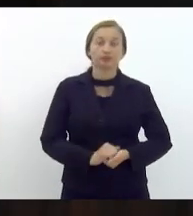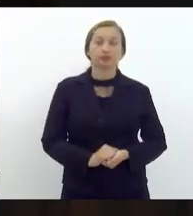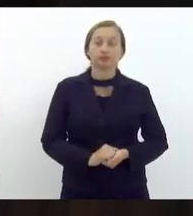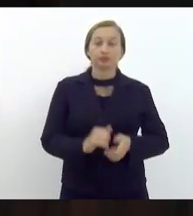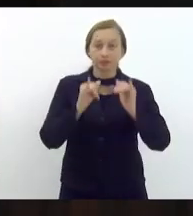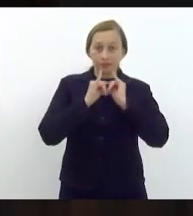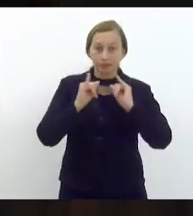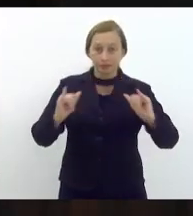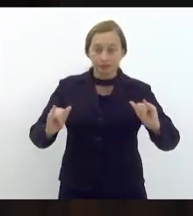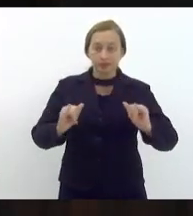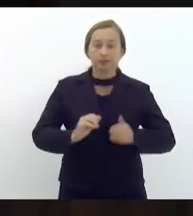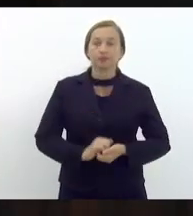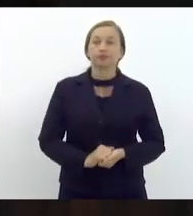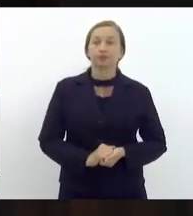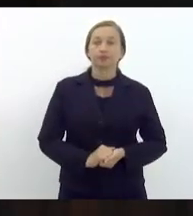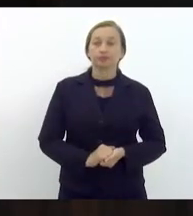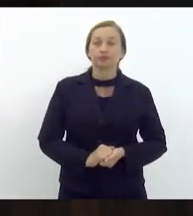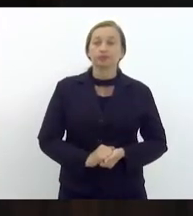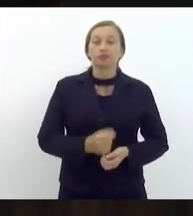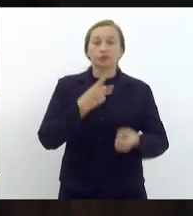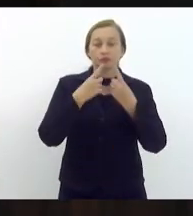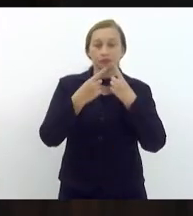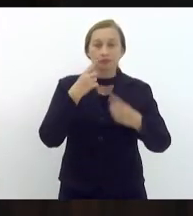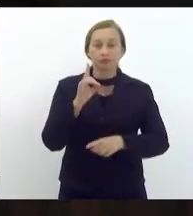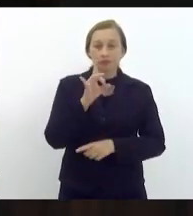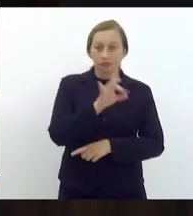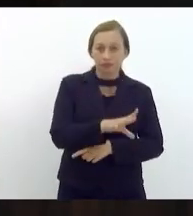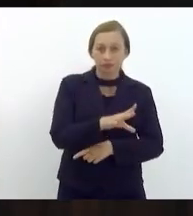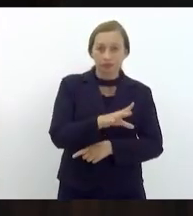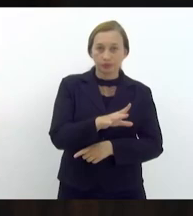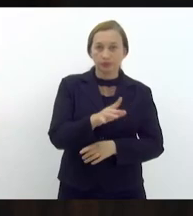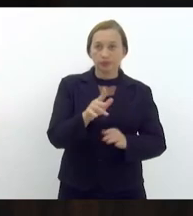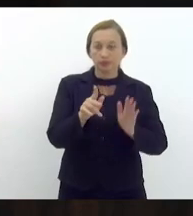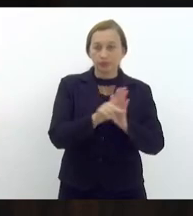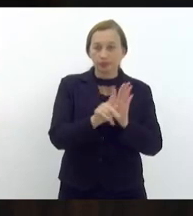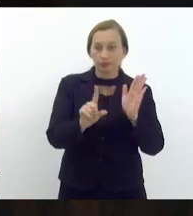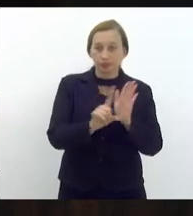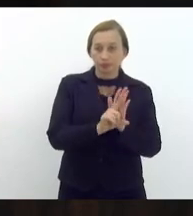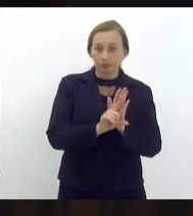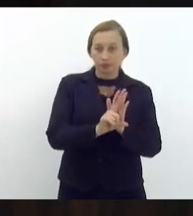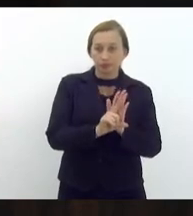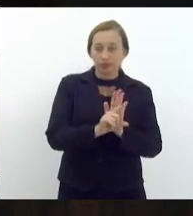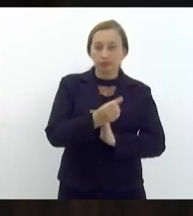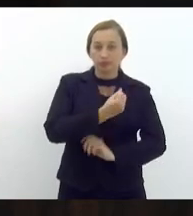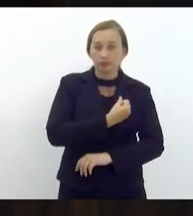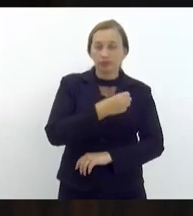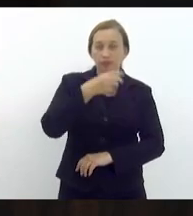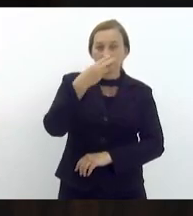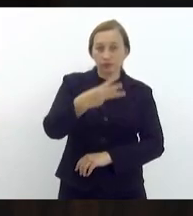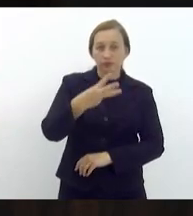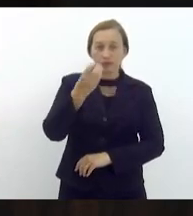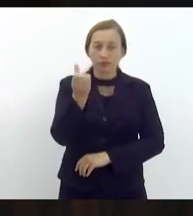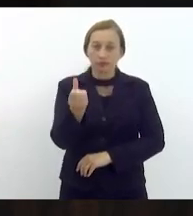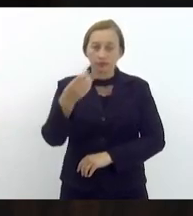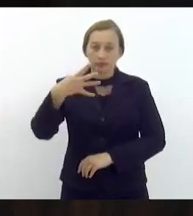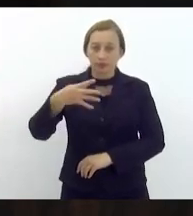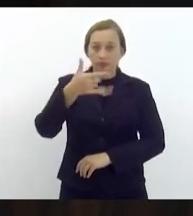anuncio em regime de urgência e discussão única projeto de lei número